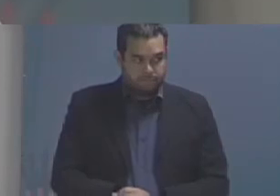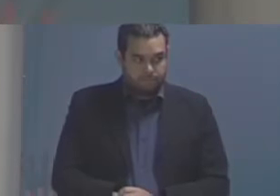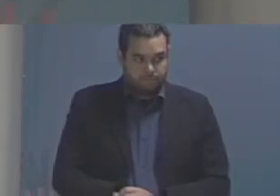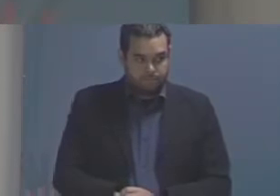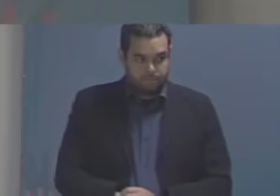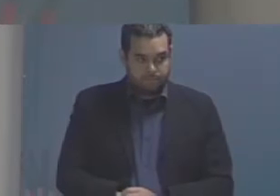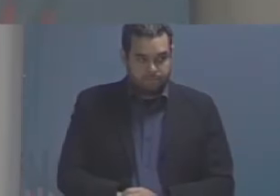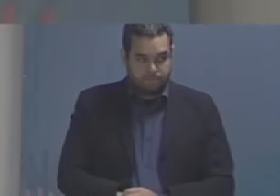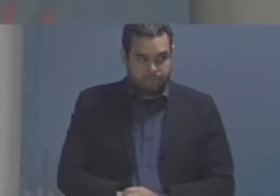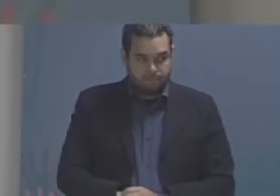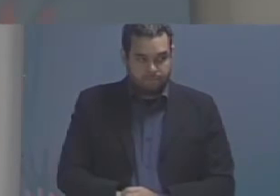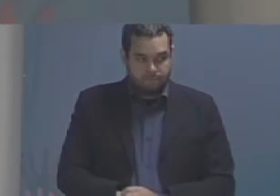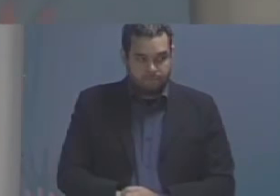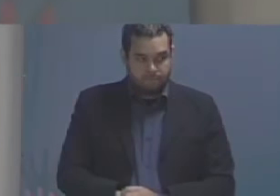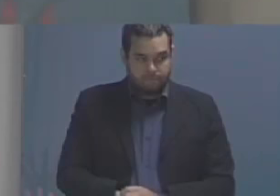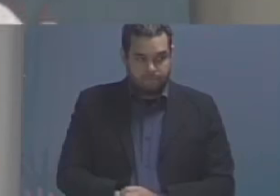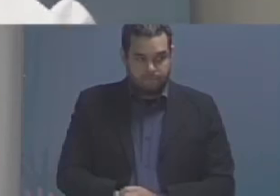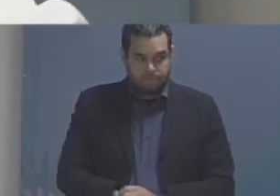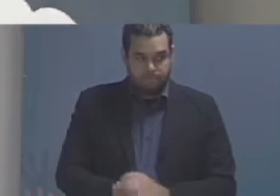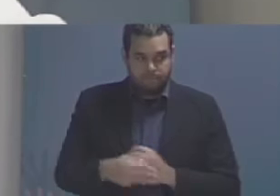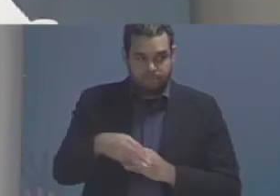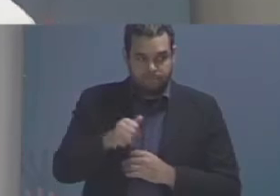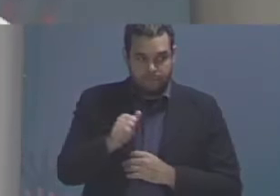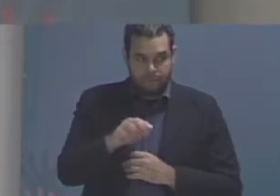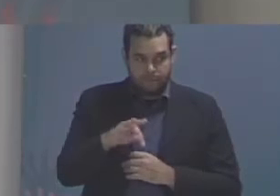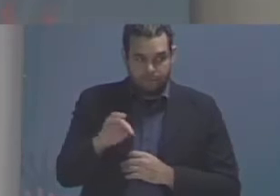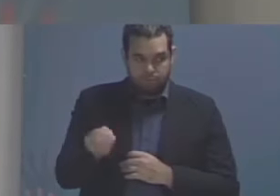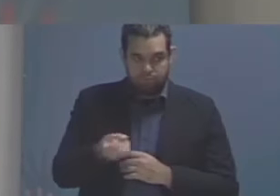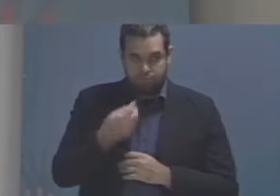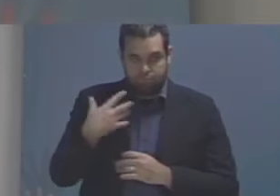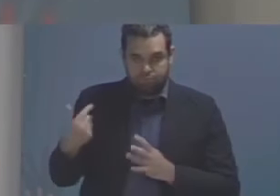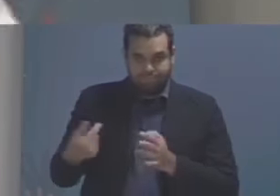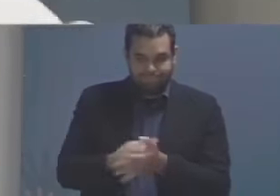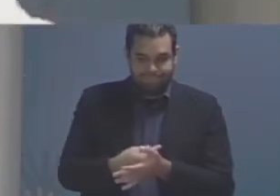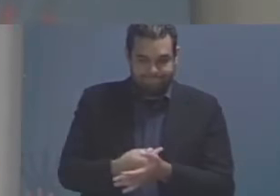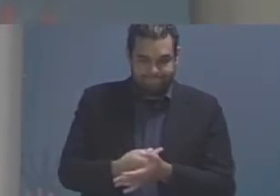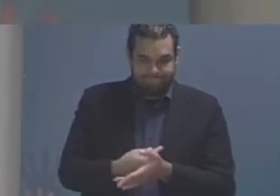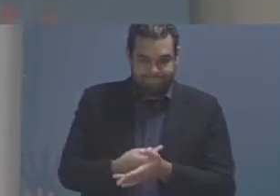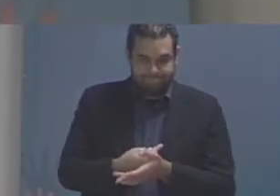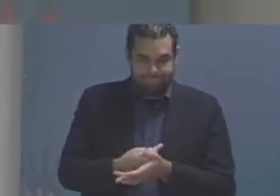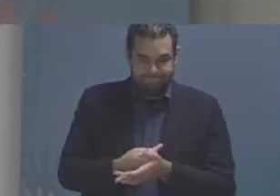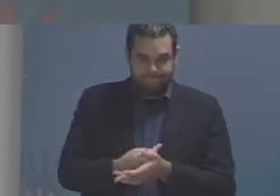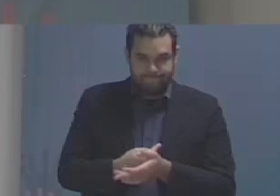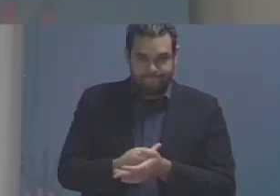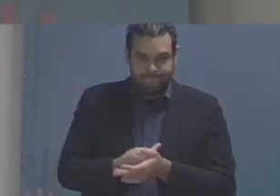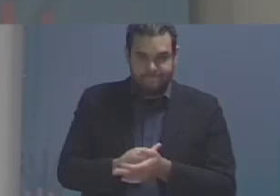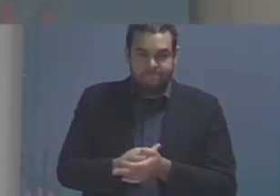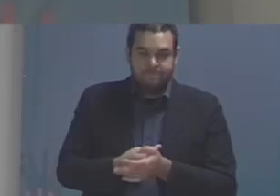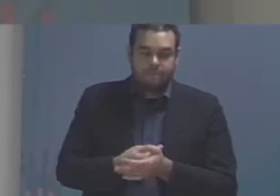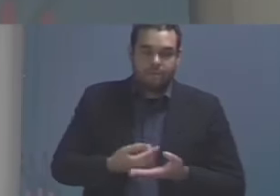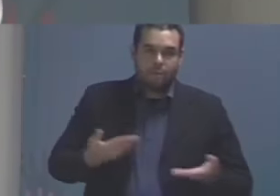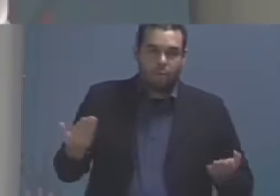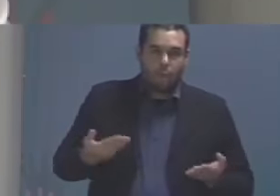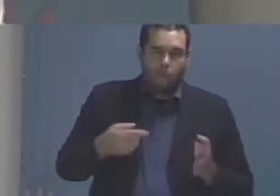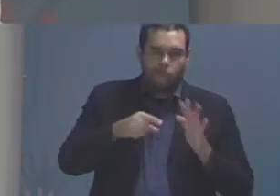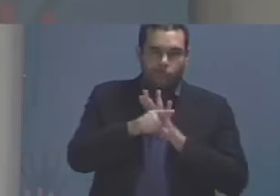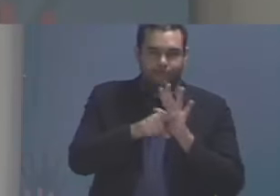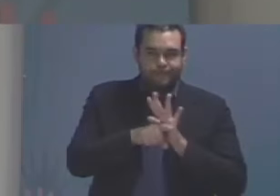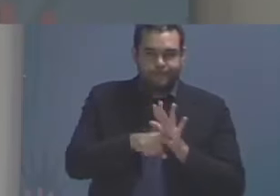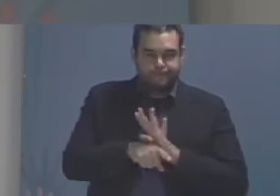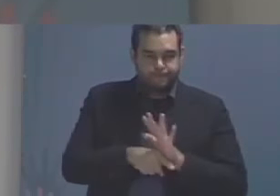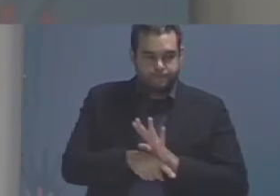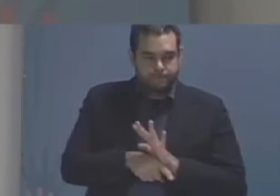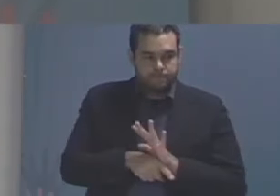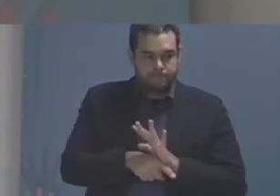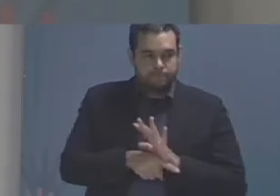1 minuto e 30, candidato. Oi, Madi. Ótima a sua pergunta. A gente fez recentemente uma pesquisa, não foi probabilística, mas